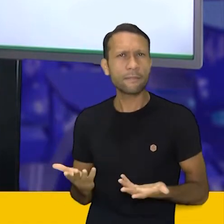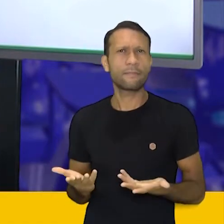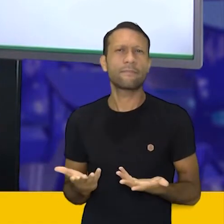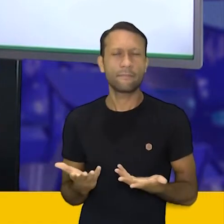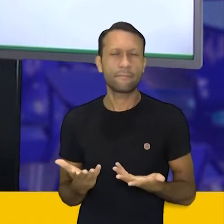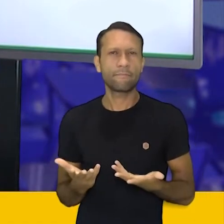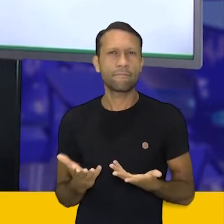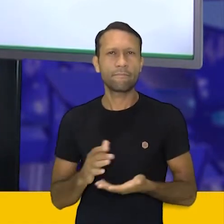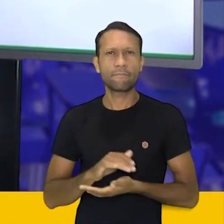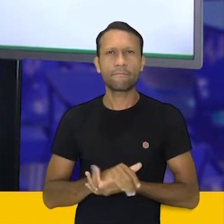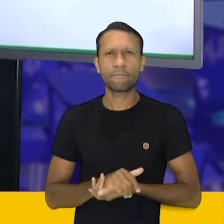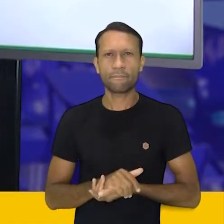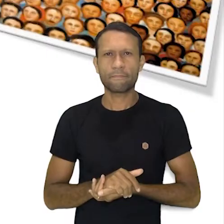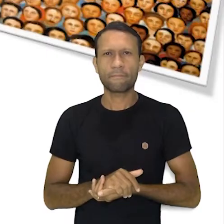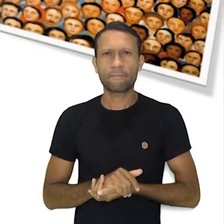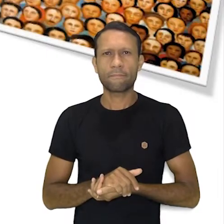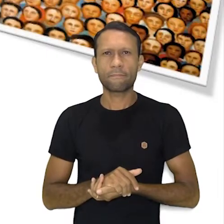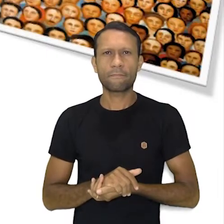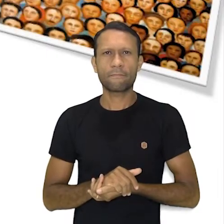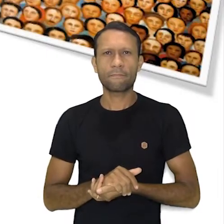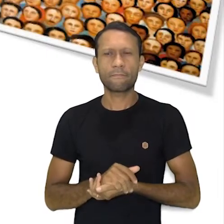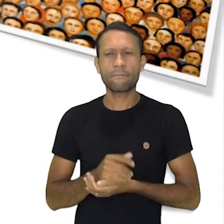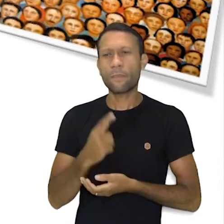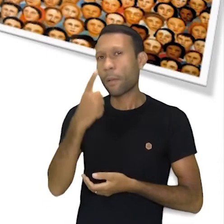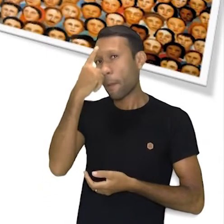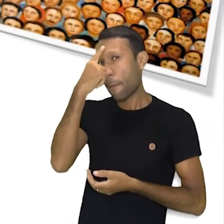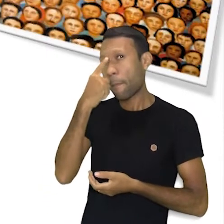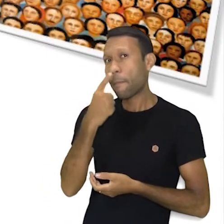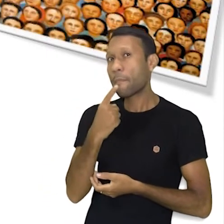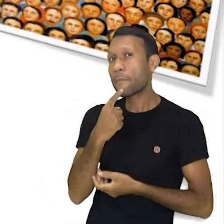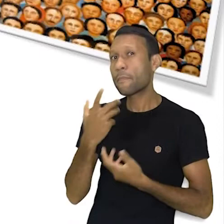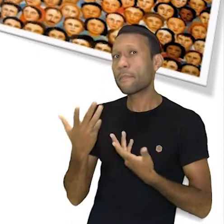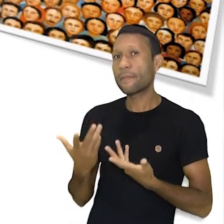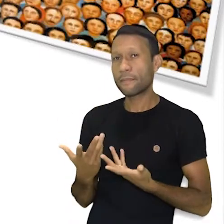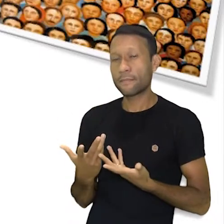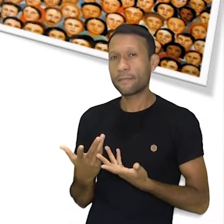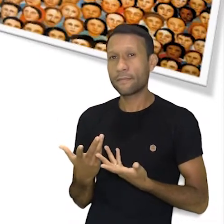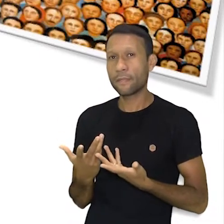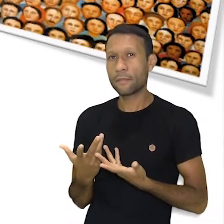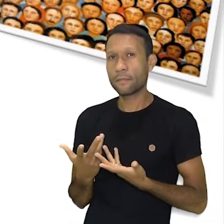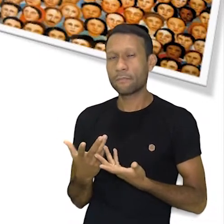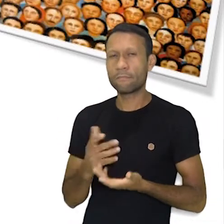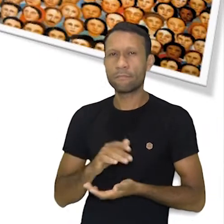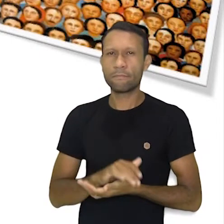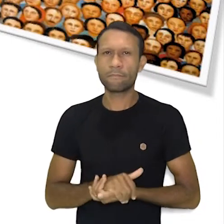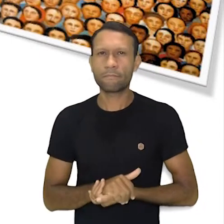país? E quando aí a gente vai dizer, que perfil é esse?